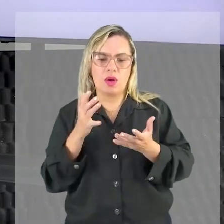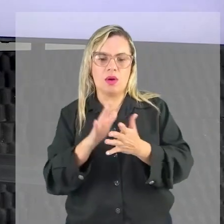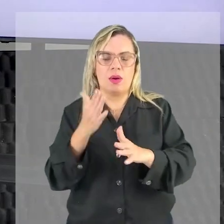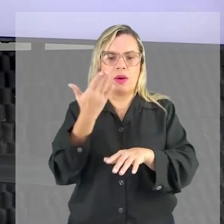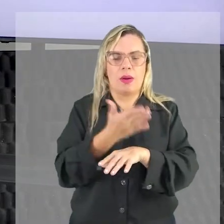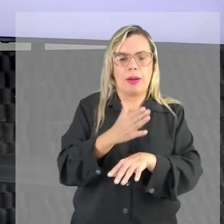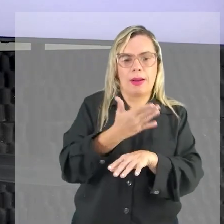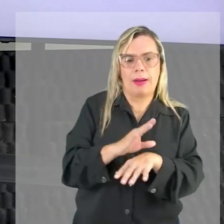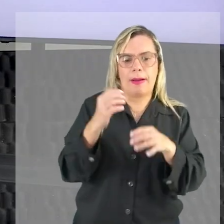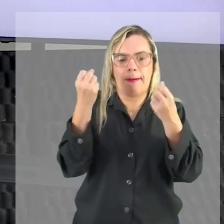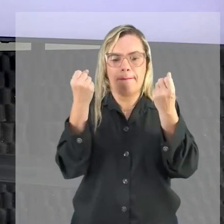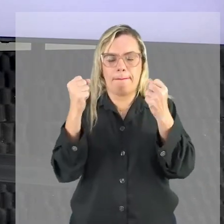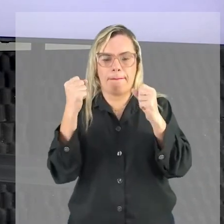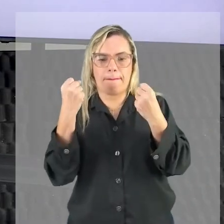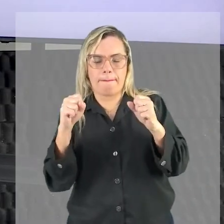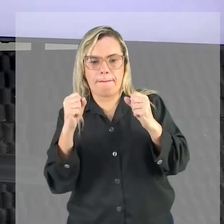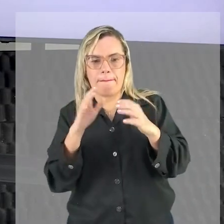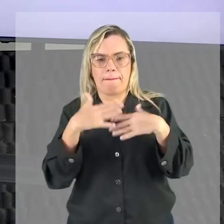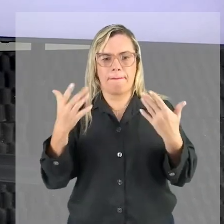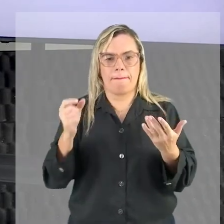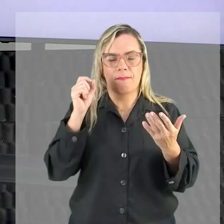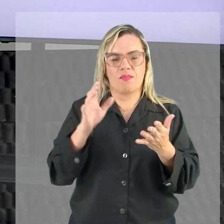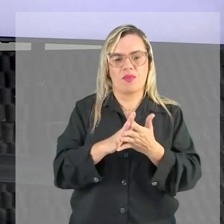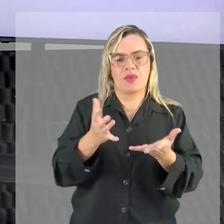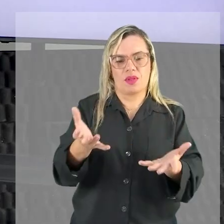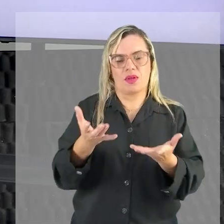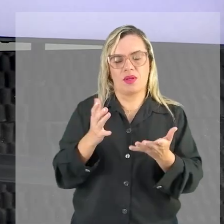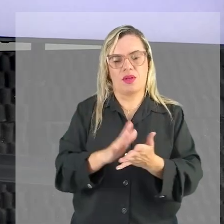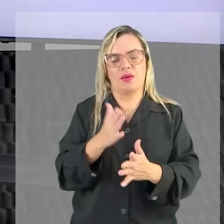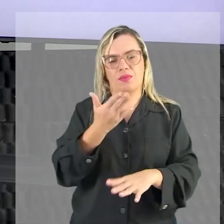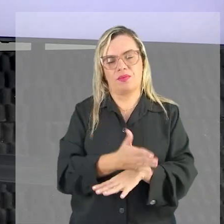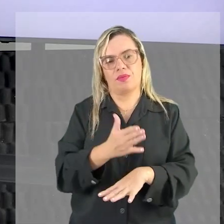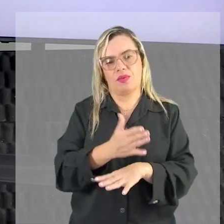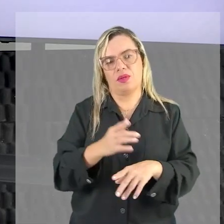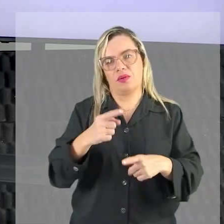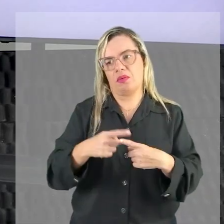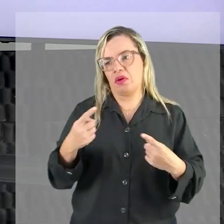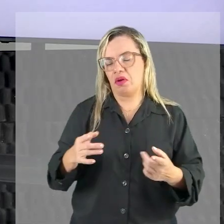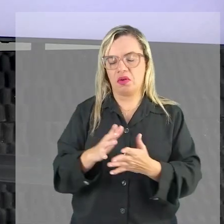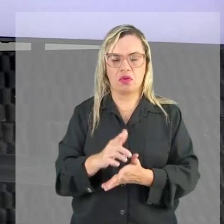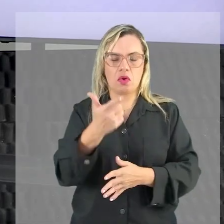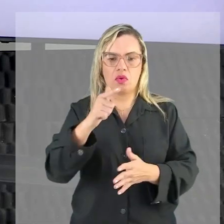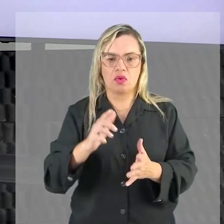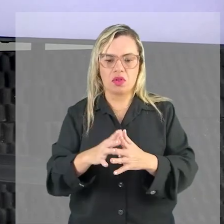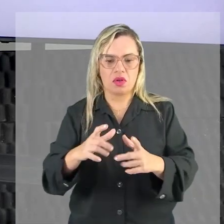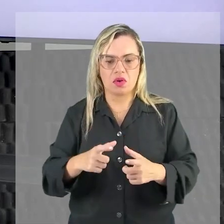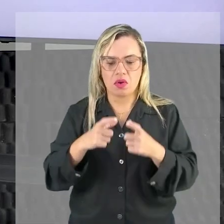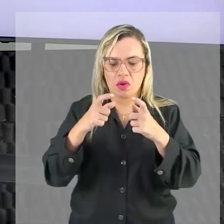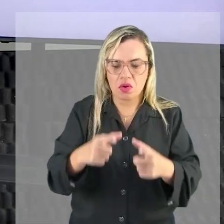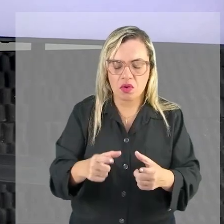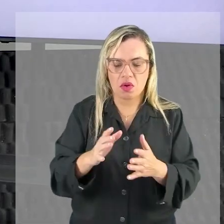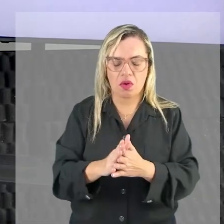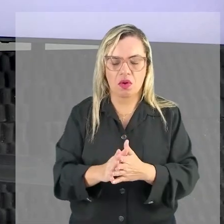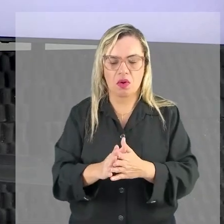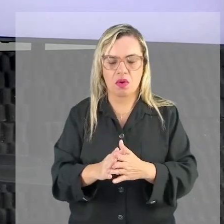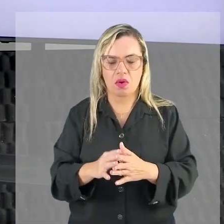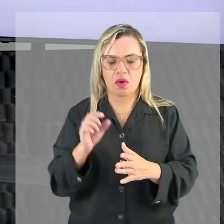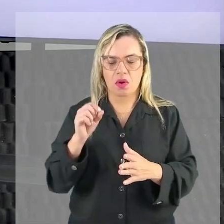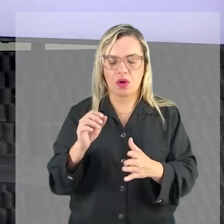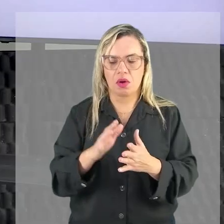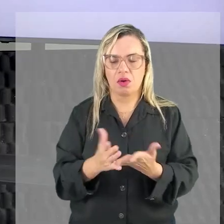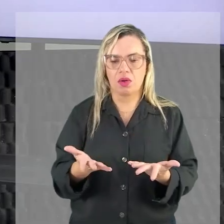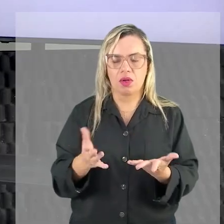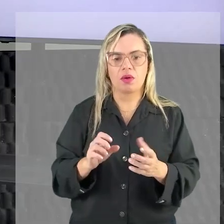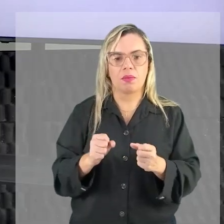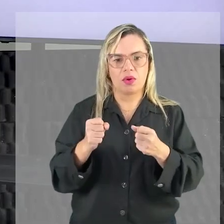alguma atividade física. Às vezes ele quer praticar, mas ele não tem espaço dentro do seu bairro que possibilite essa prática, ele continua